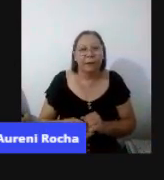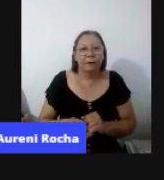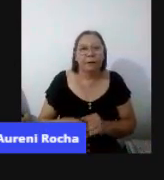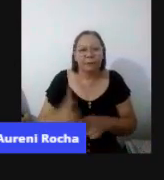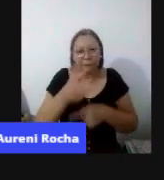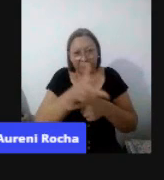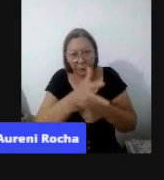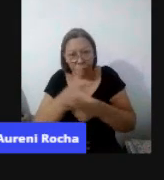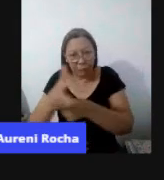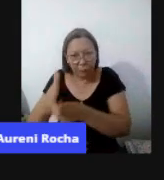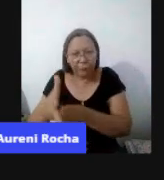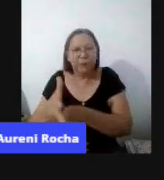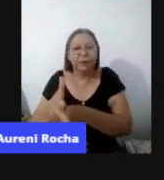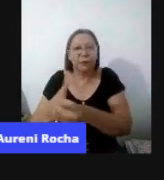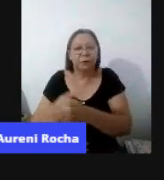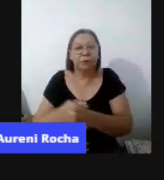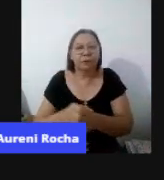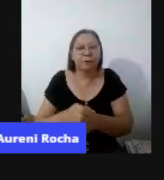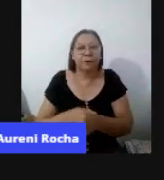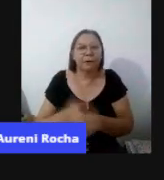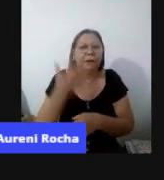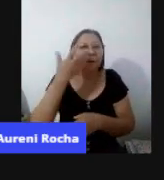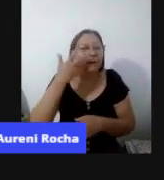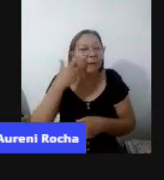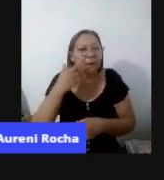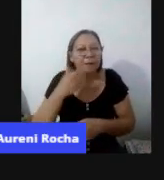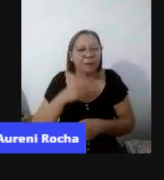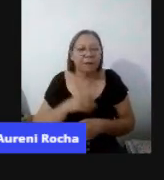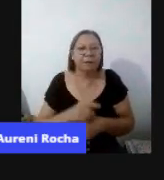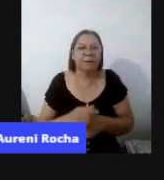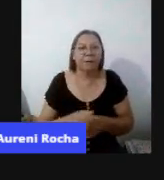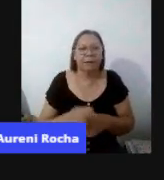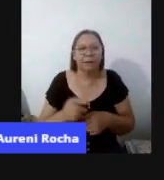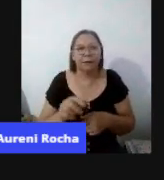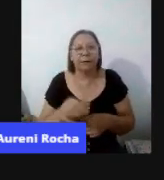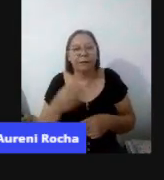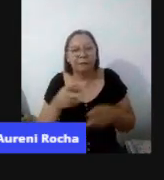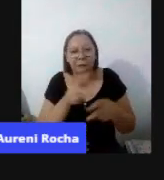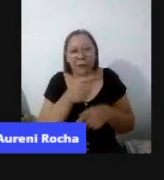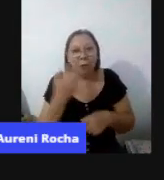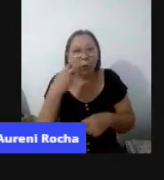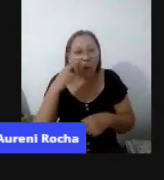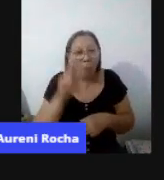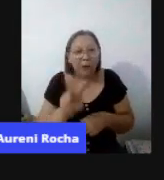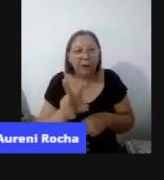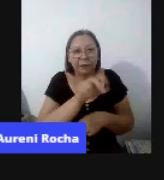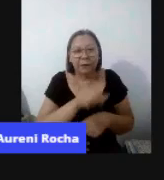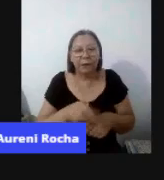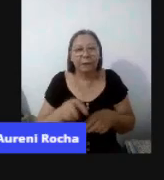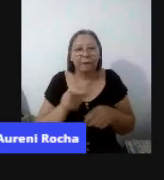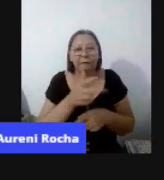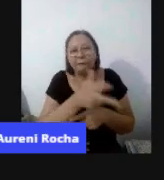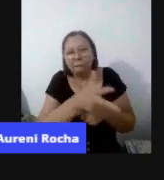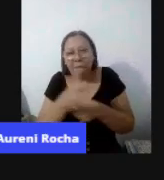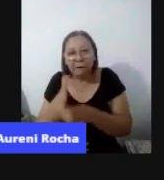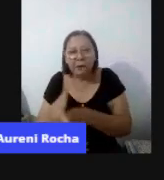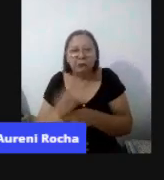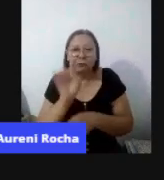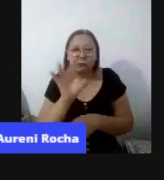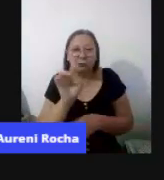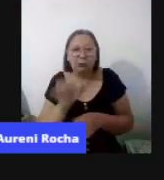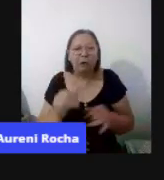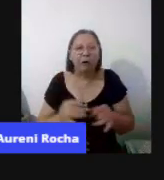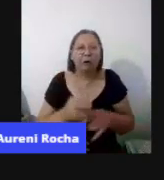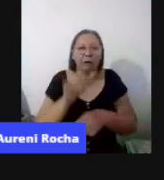só veja vídeos que, por exemplo, a família poderia muito bem procurar e encontrar na internet, no